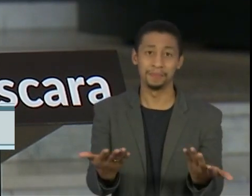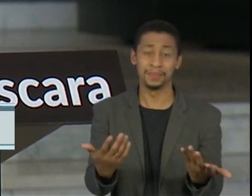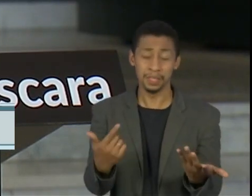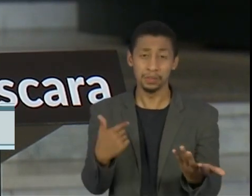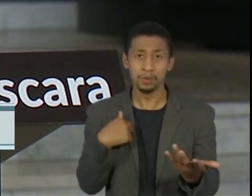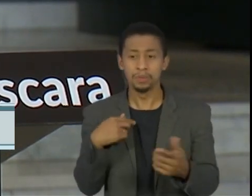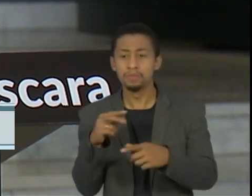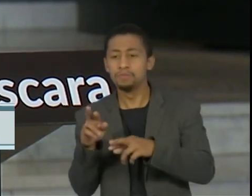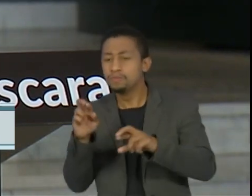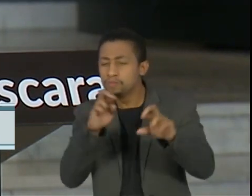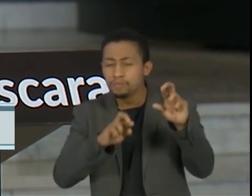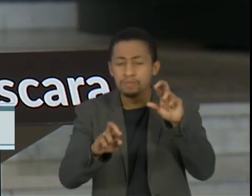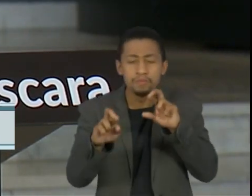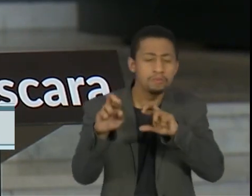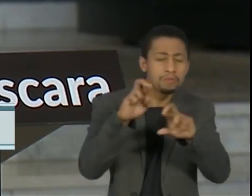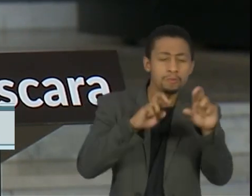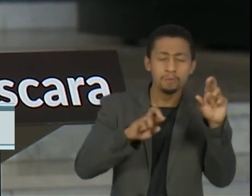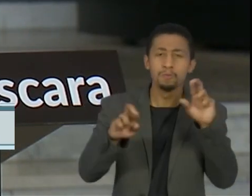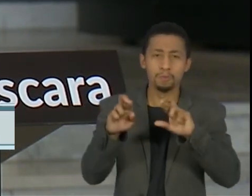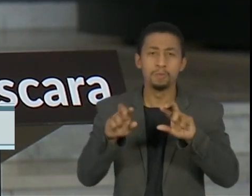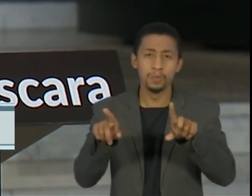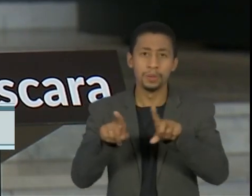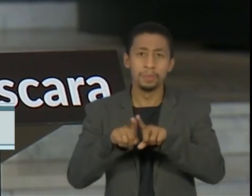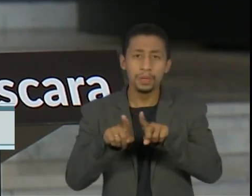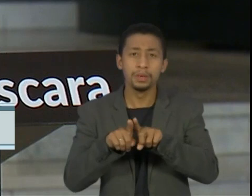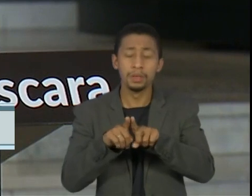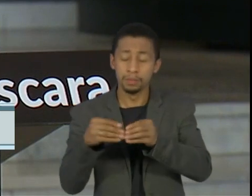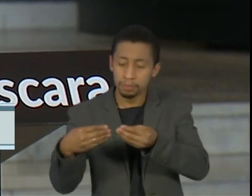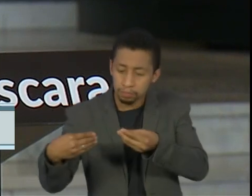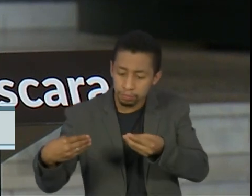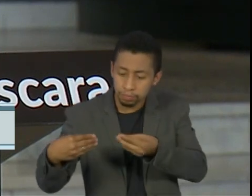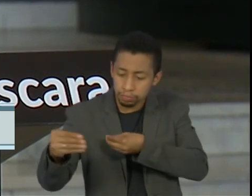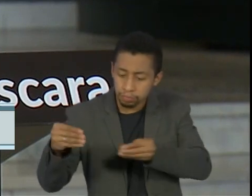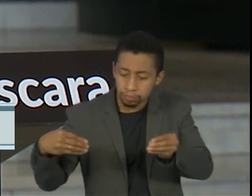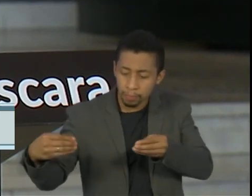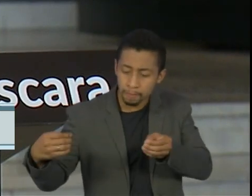acompanhar isso. Se essa liberação gradual que nós temos de um determinado